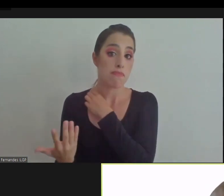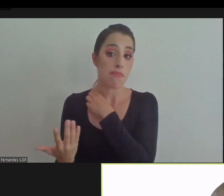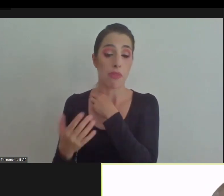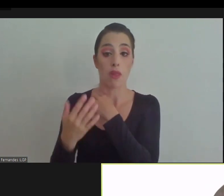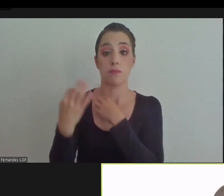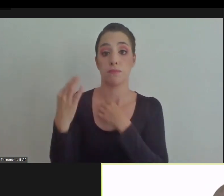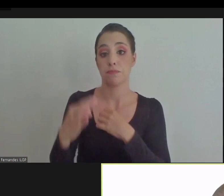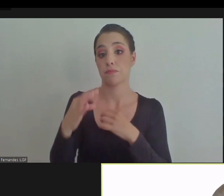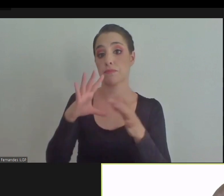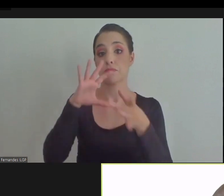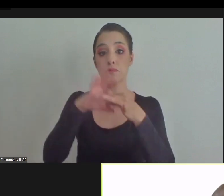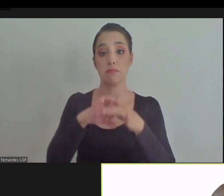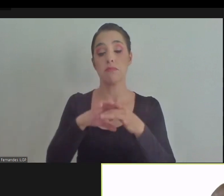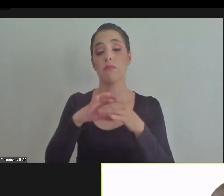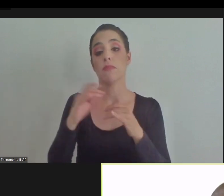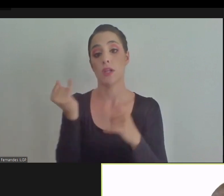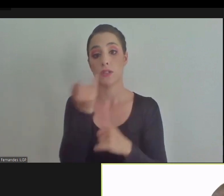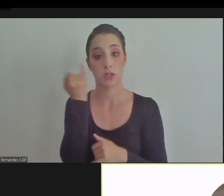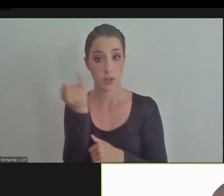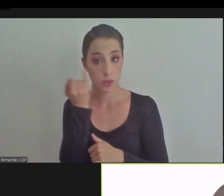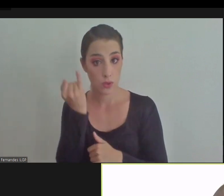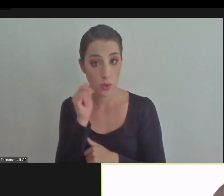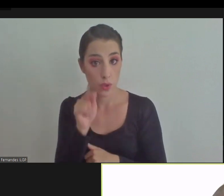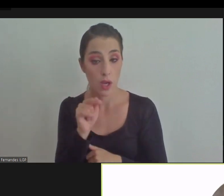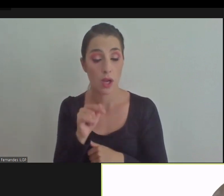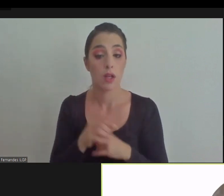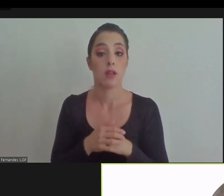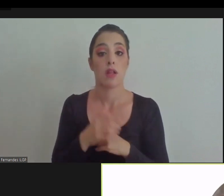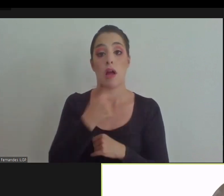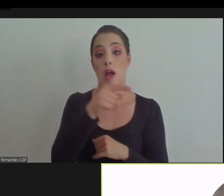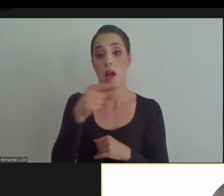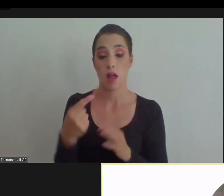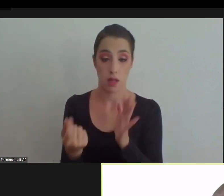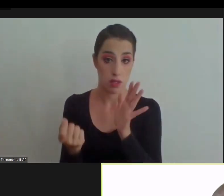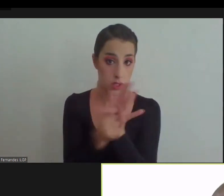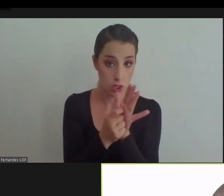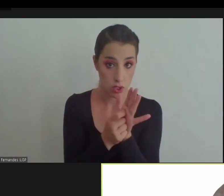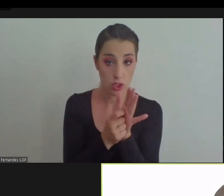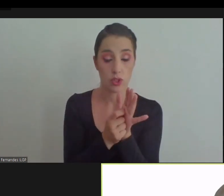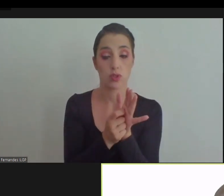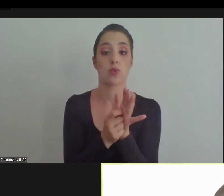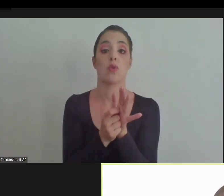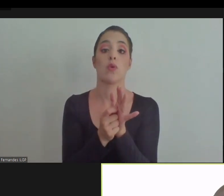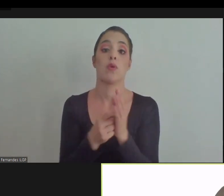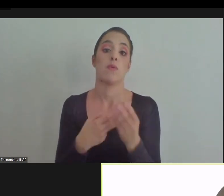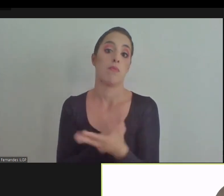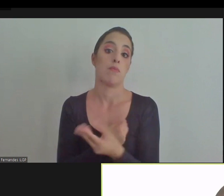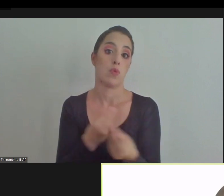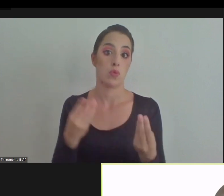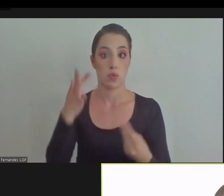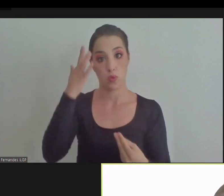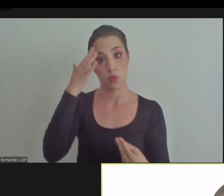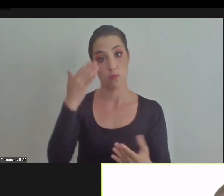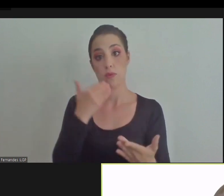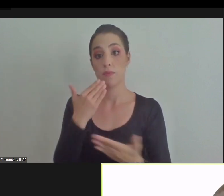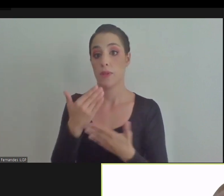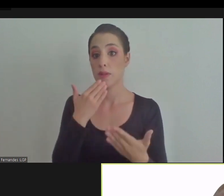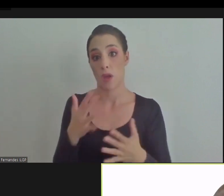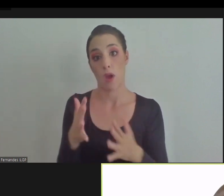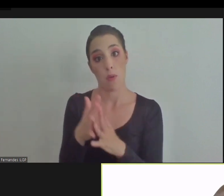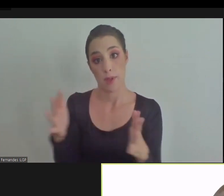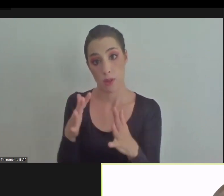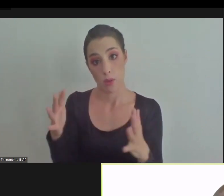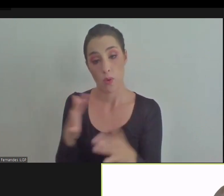termos institucionais, houve um registro do incremento no número de solicitações,